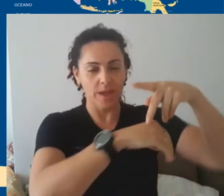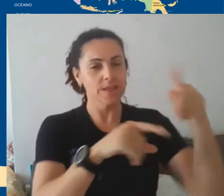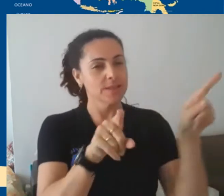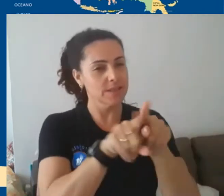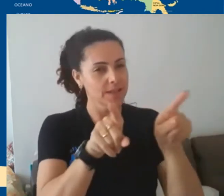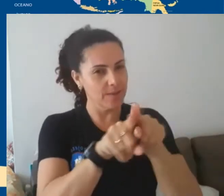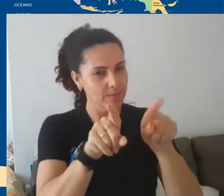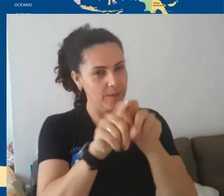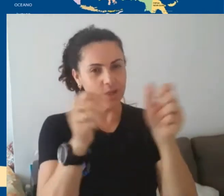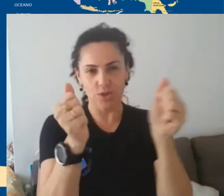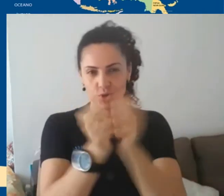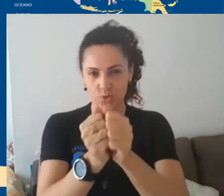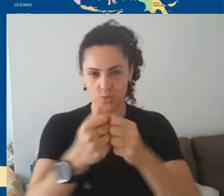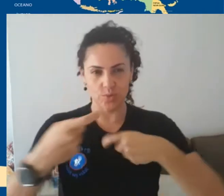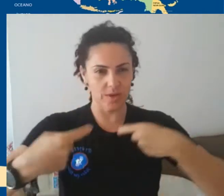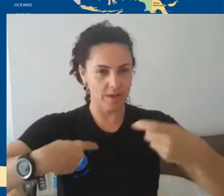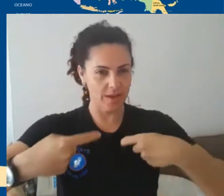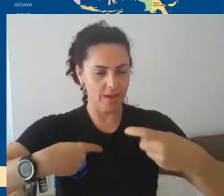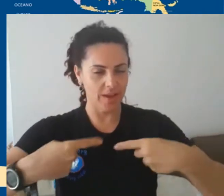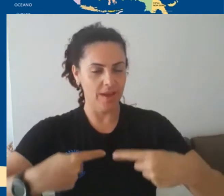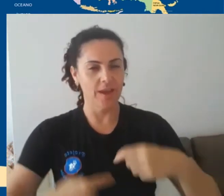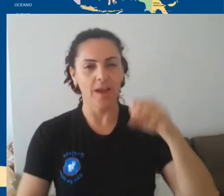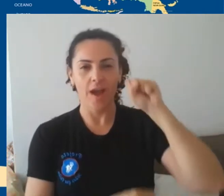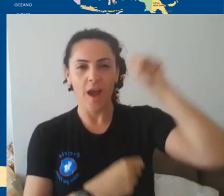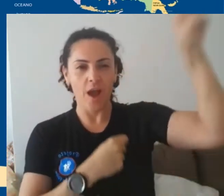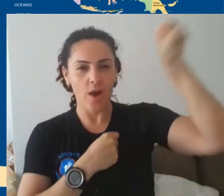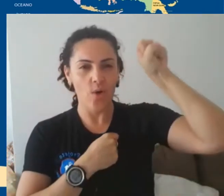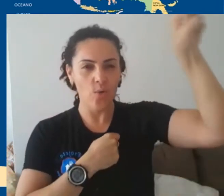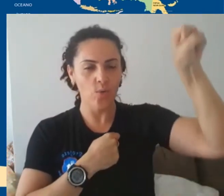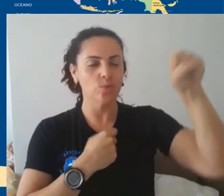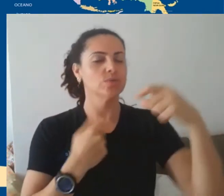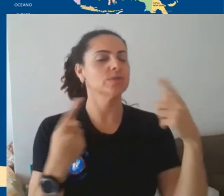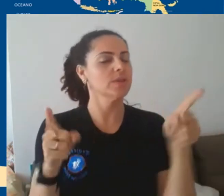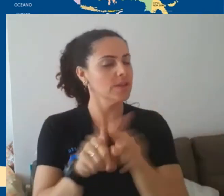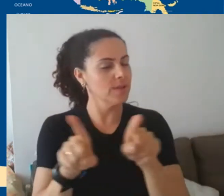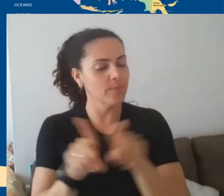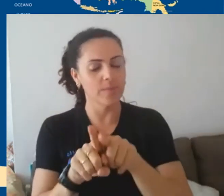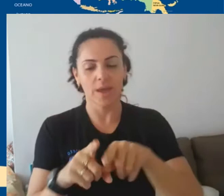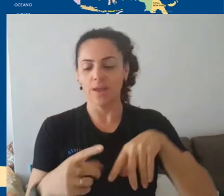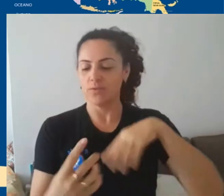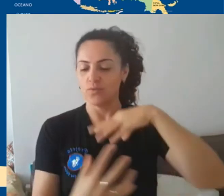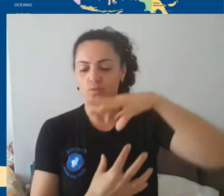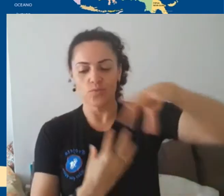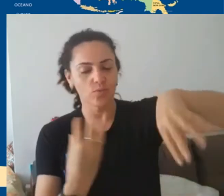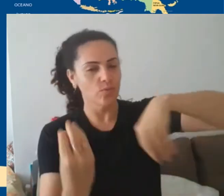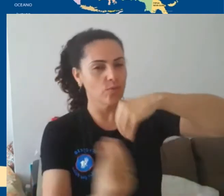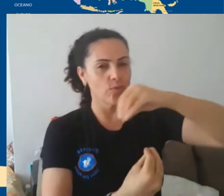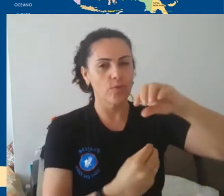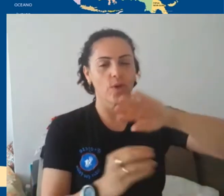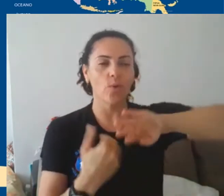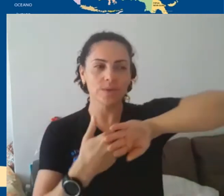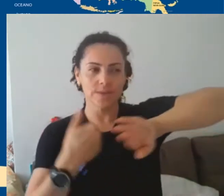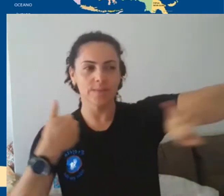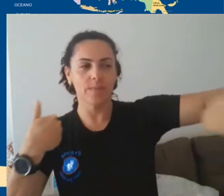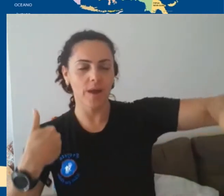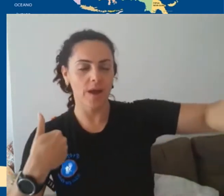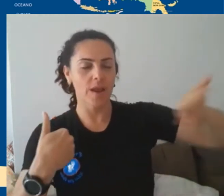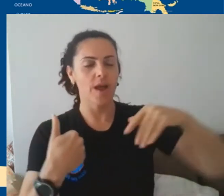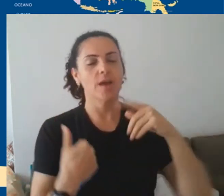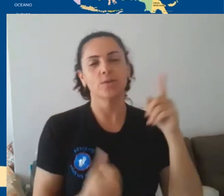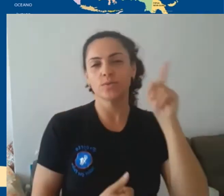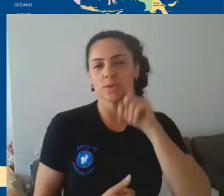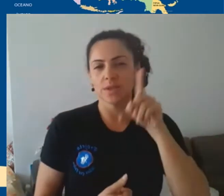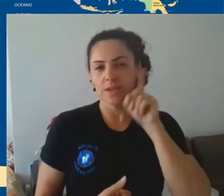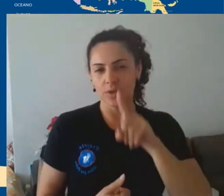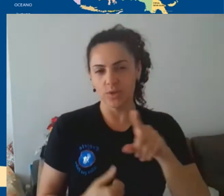na guerra. A Rússia, claro, ela também se envolveu no seu território, principalmente no oeste. Os Estados Unidos, a gente tem lá o ataque de